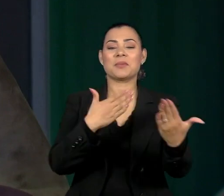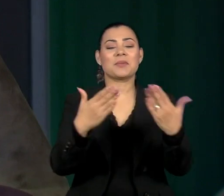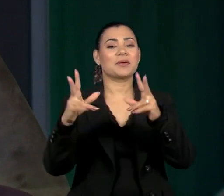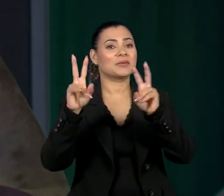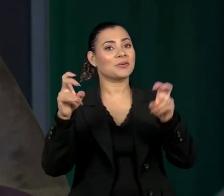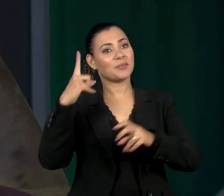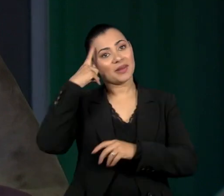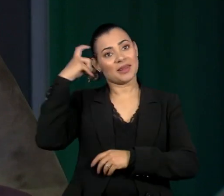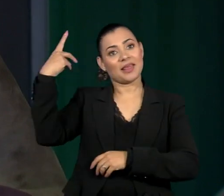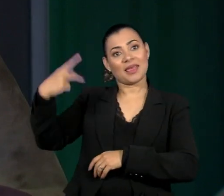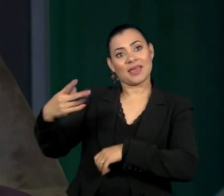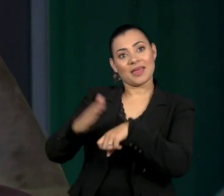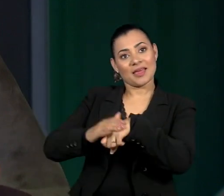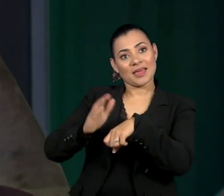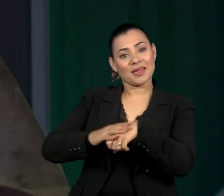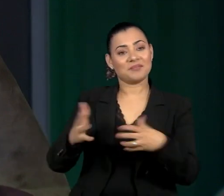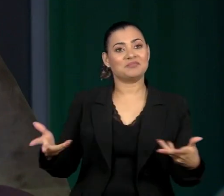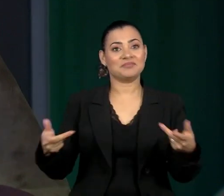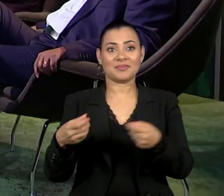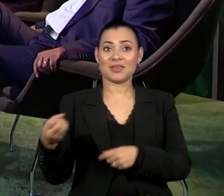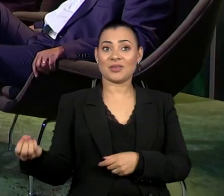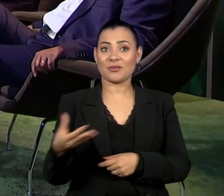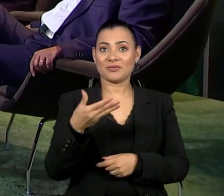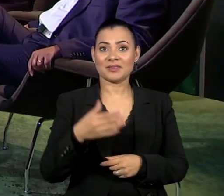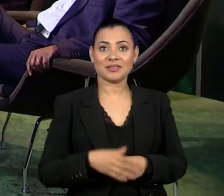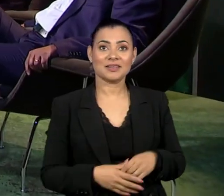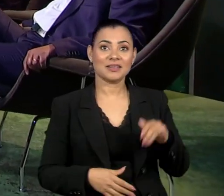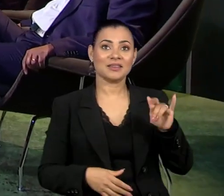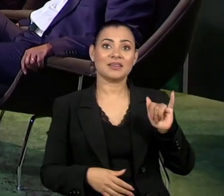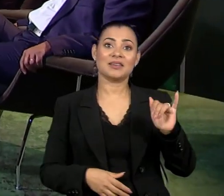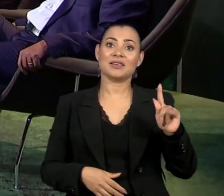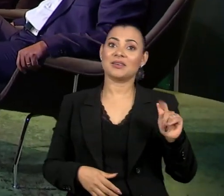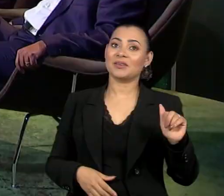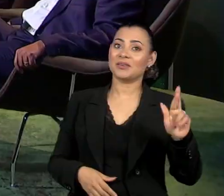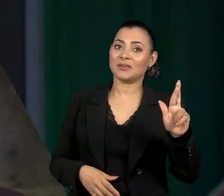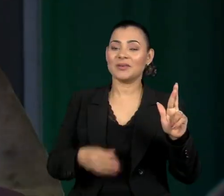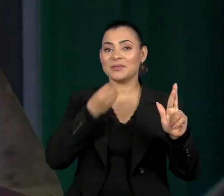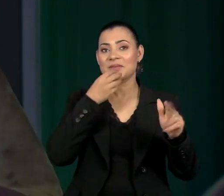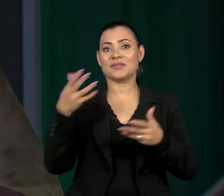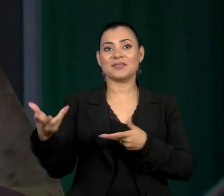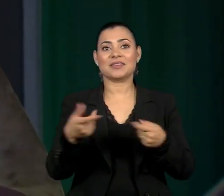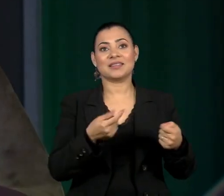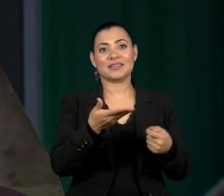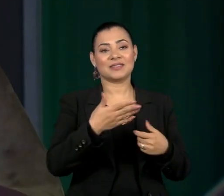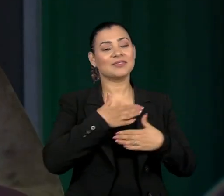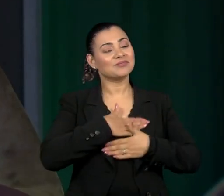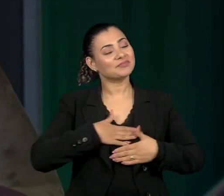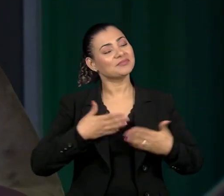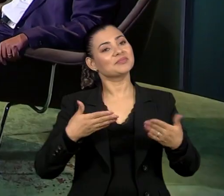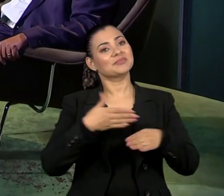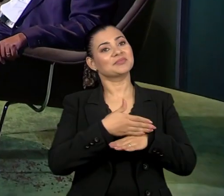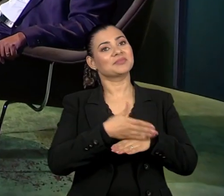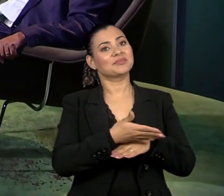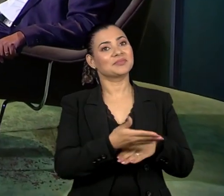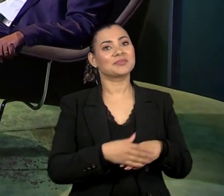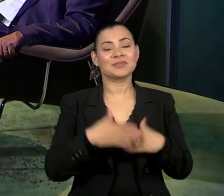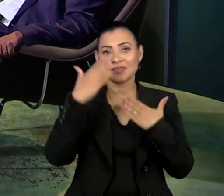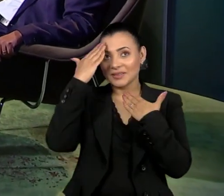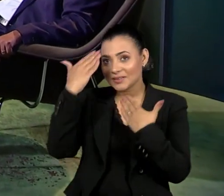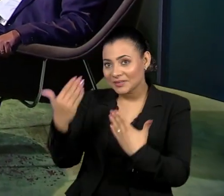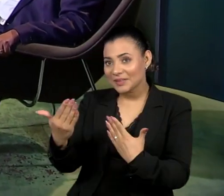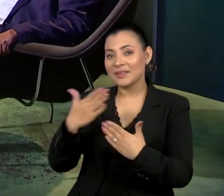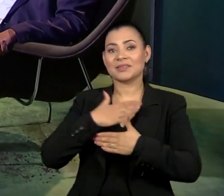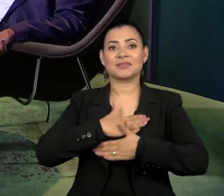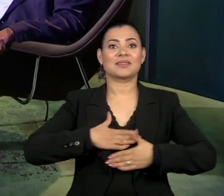dessa ideia para lá de inovadora. Igor, seja bem-vindo, obrigado pela gentileza da sua presença. Obrigado, o